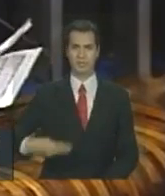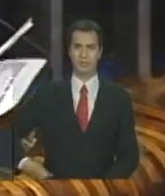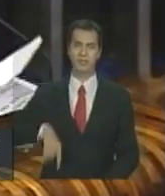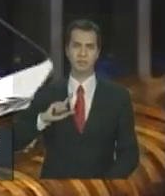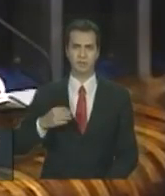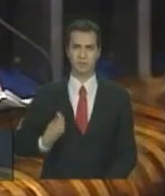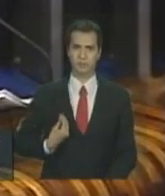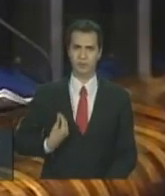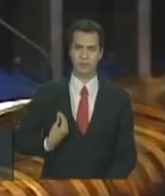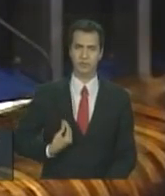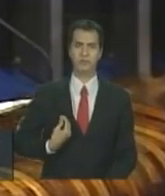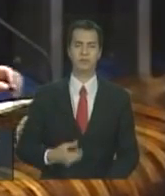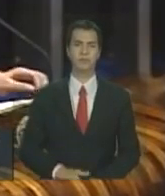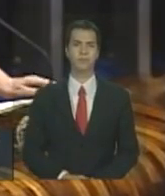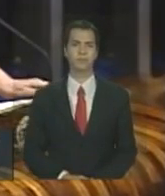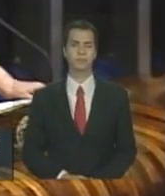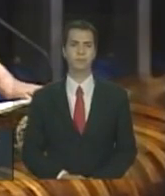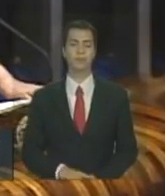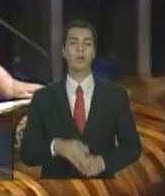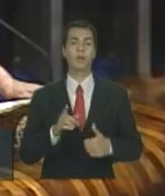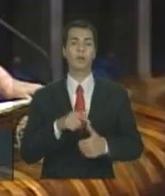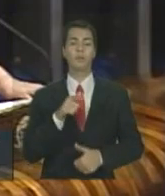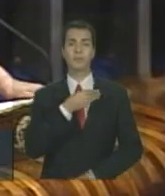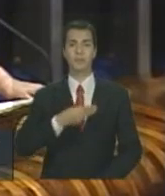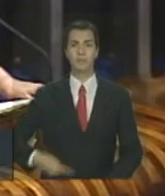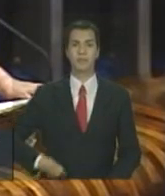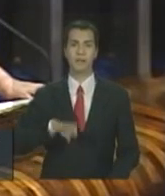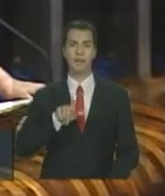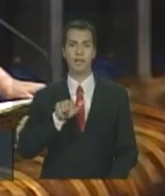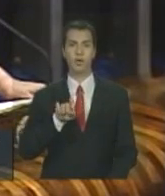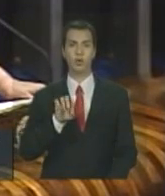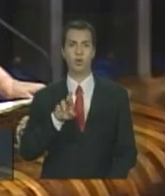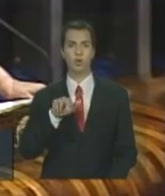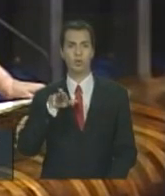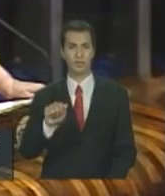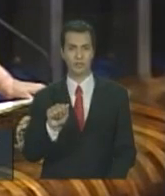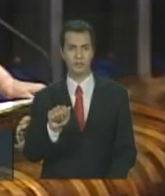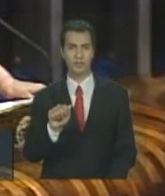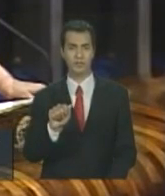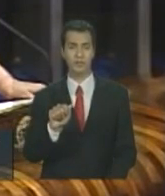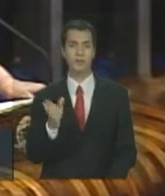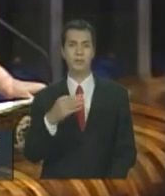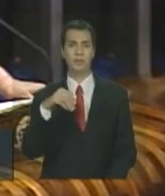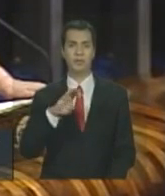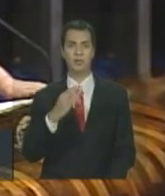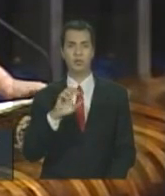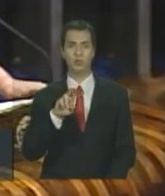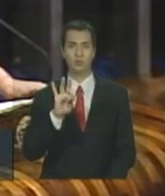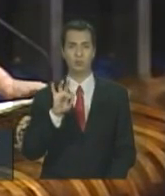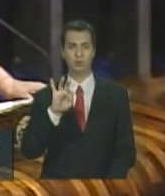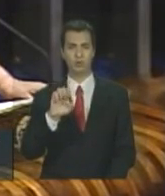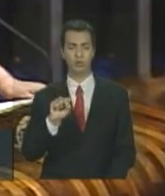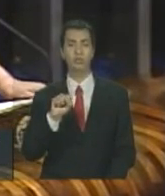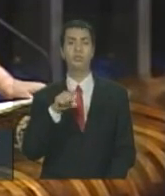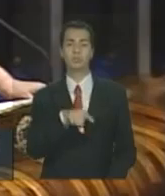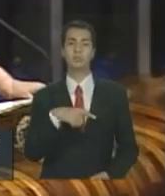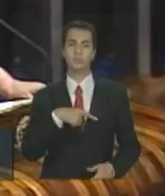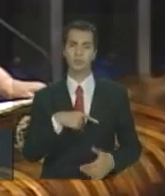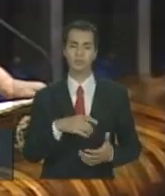presentes, cumprimentando a Eleonora Menicucci, da Secretaria de Políticas para as Mulheres. Saúdo as